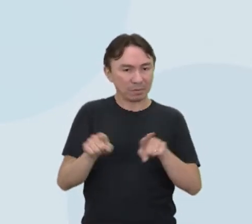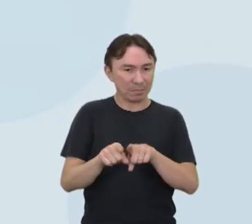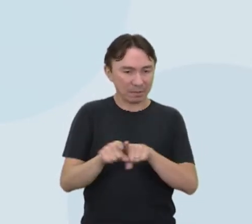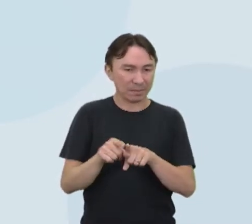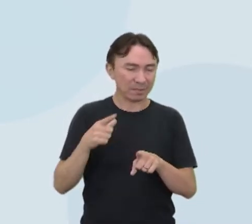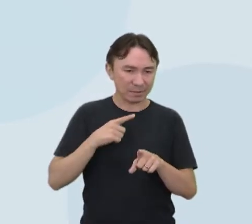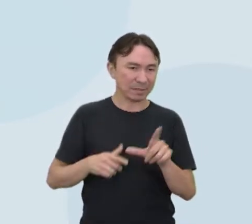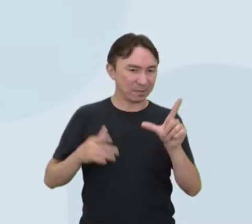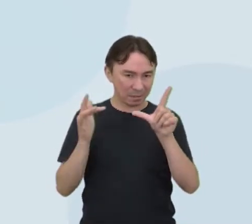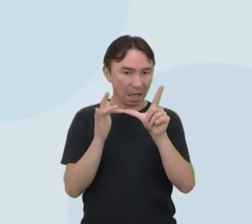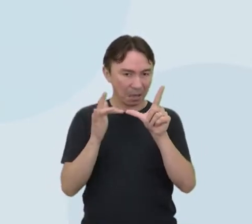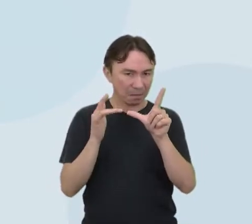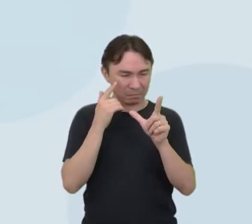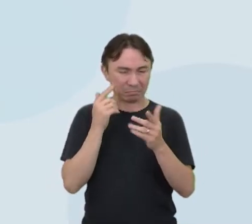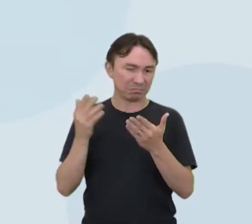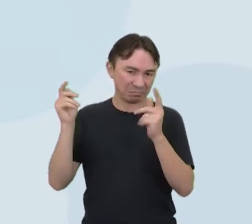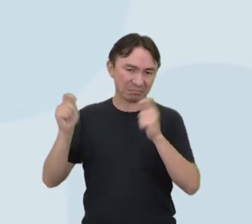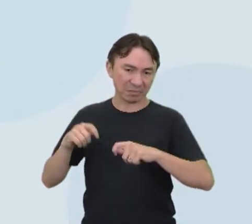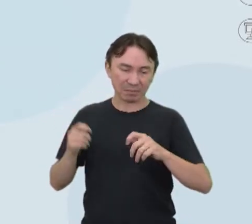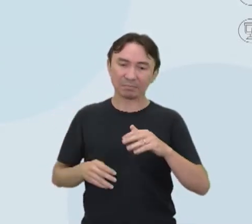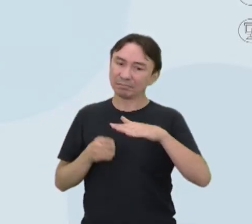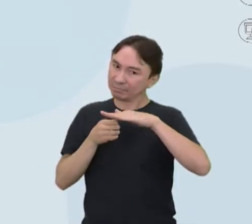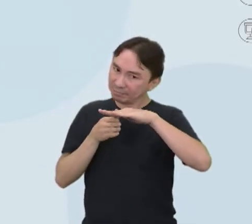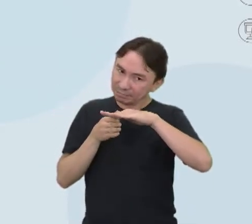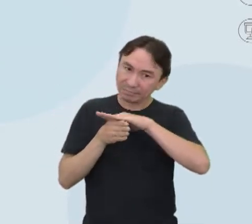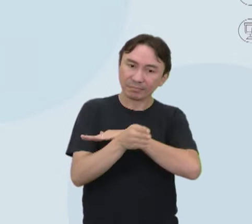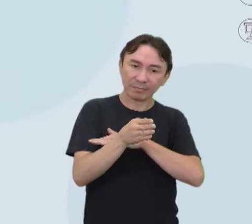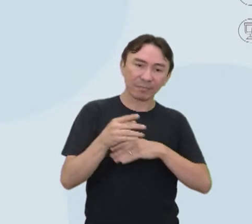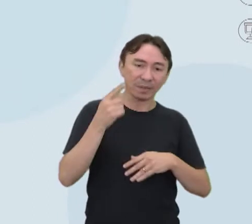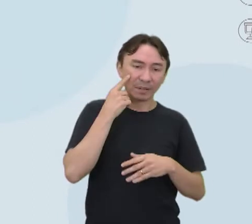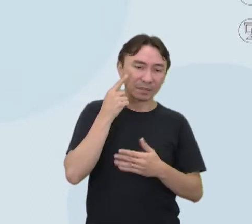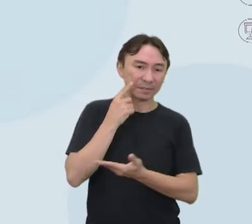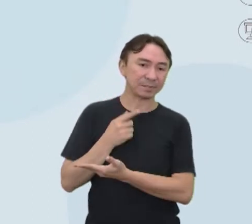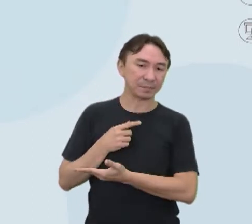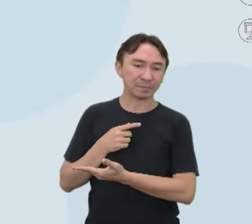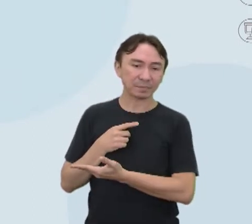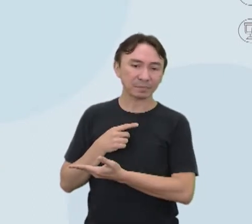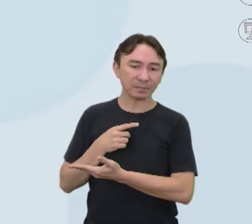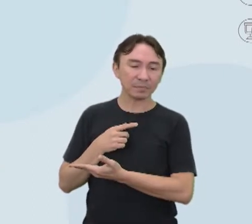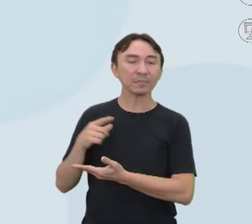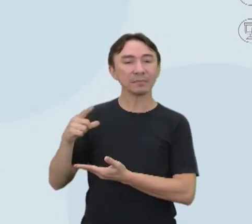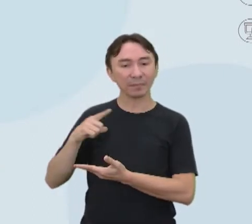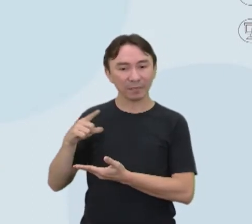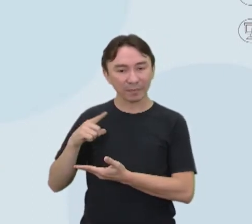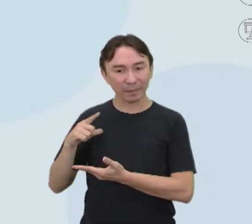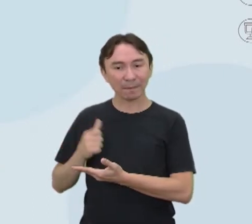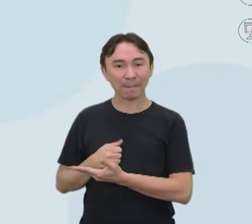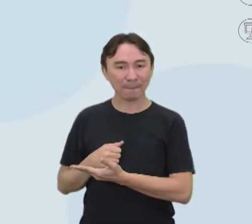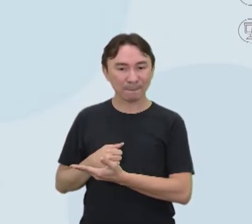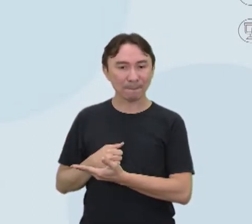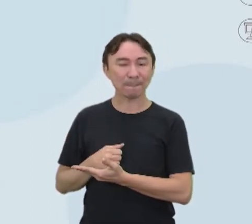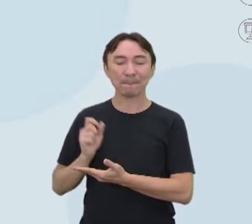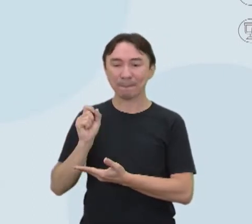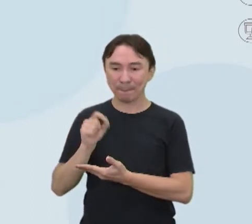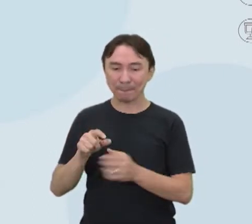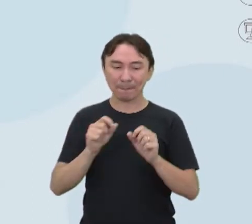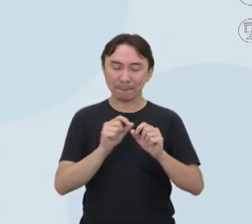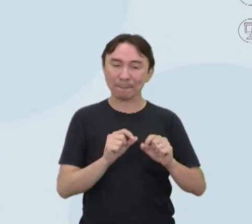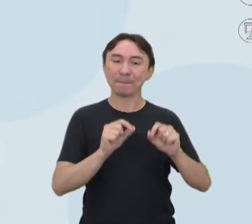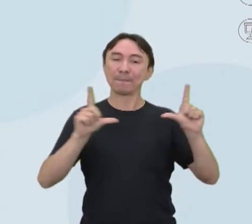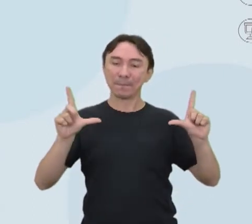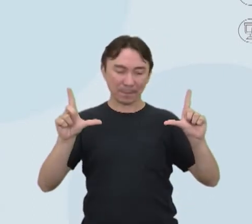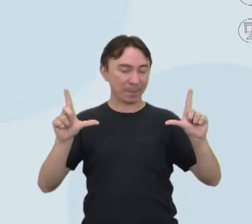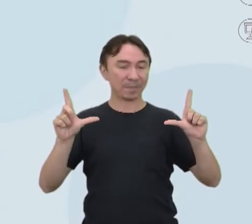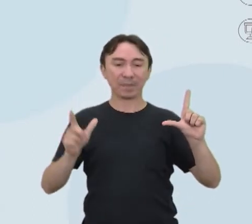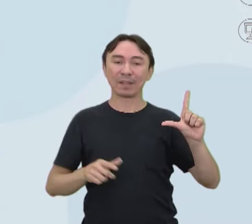ele vai abrir esse acesso ao Forms. Você vai ter que clicar aí onde tá a setinha laranja, né? Clicou lá, ele vai aparecer pra você logar. Não é Perfeito.